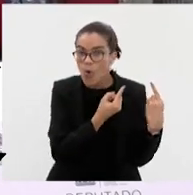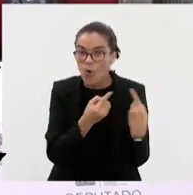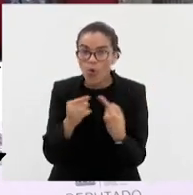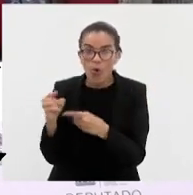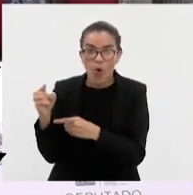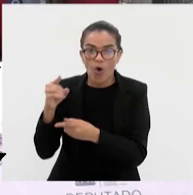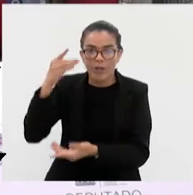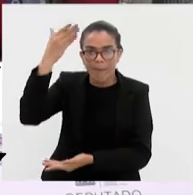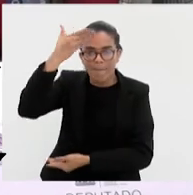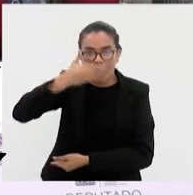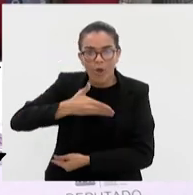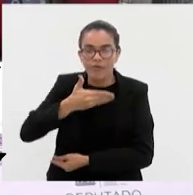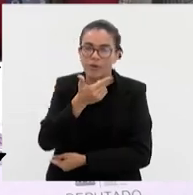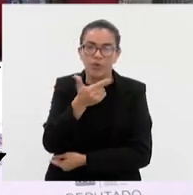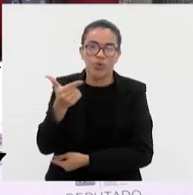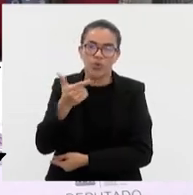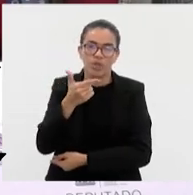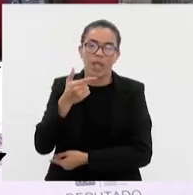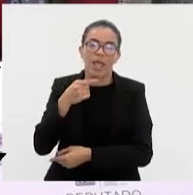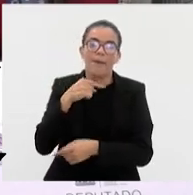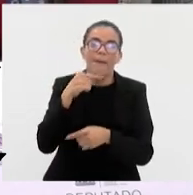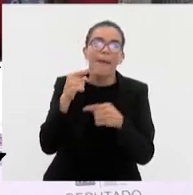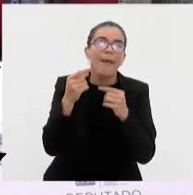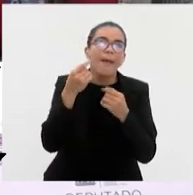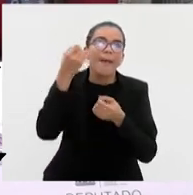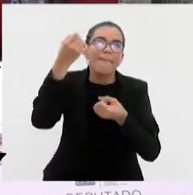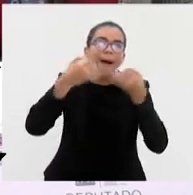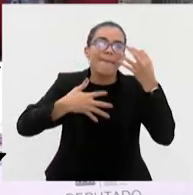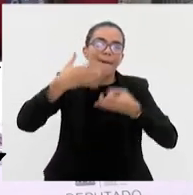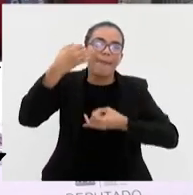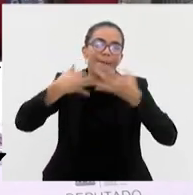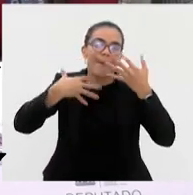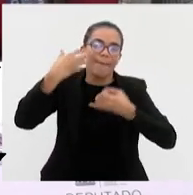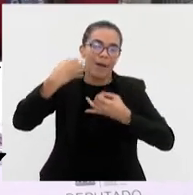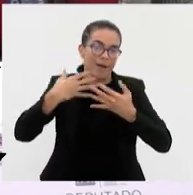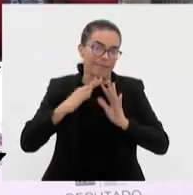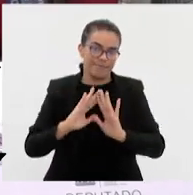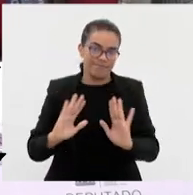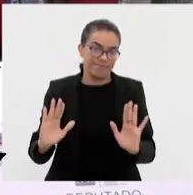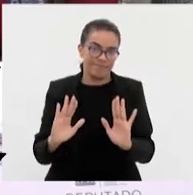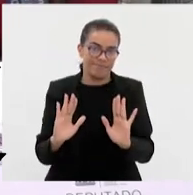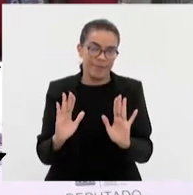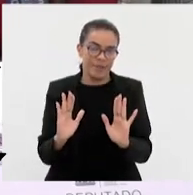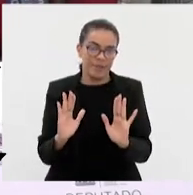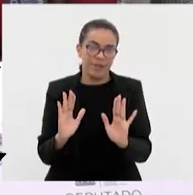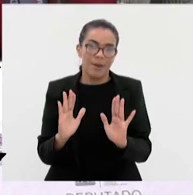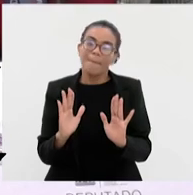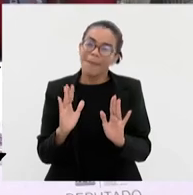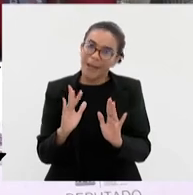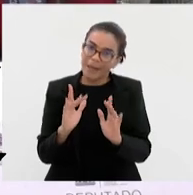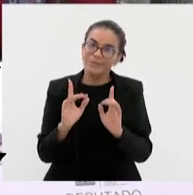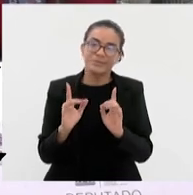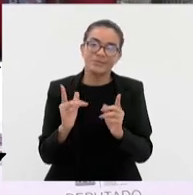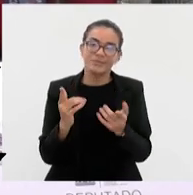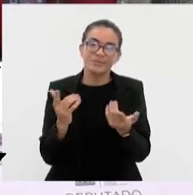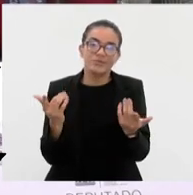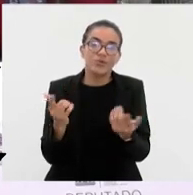argumentos. Hoje nós temos uma luta desigual. Isto é um fato. Não